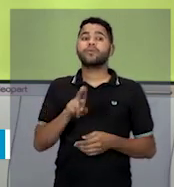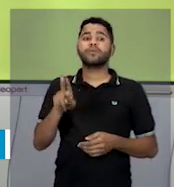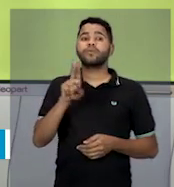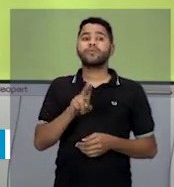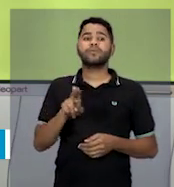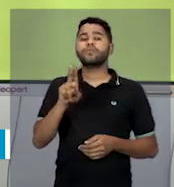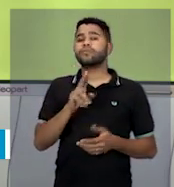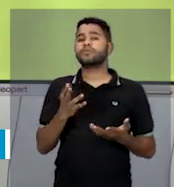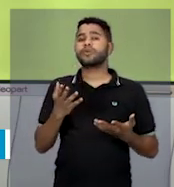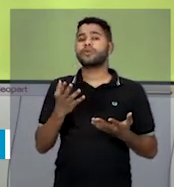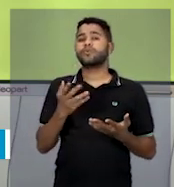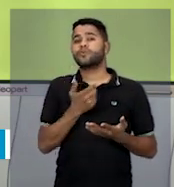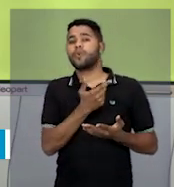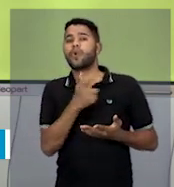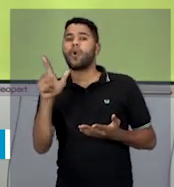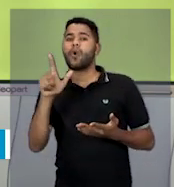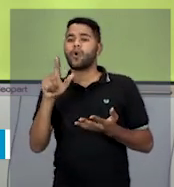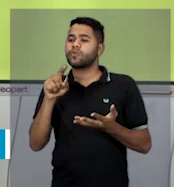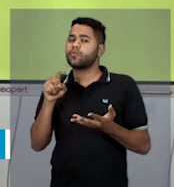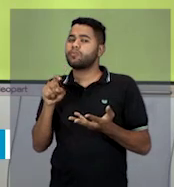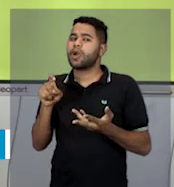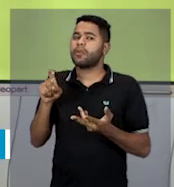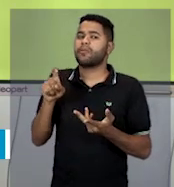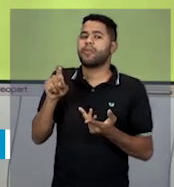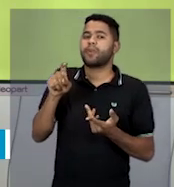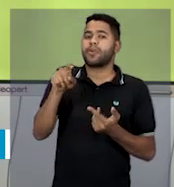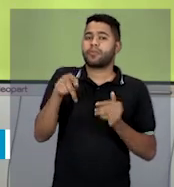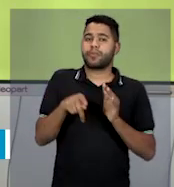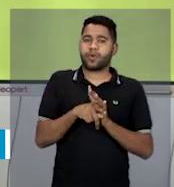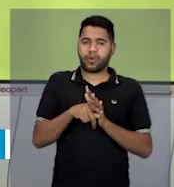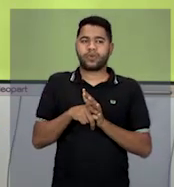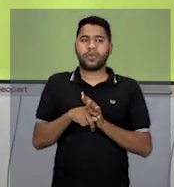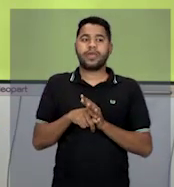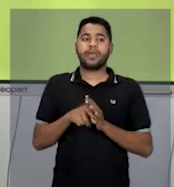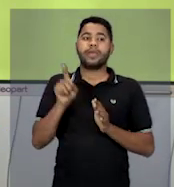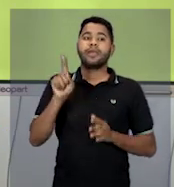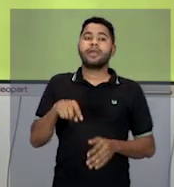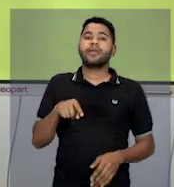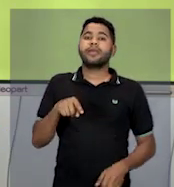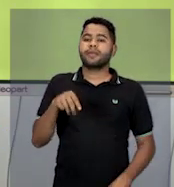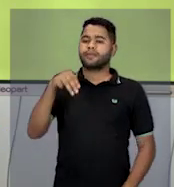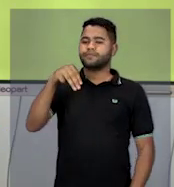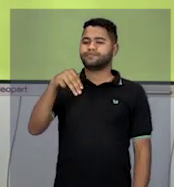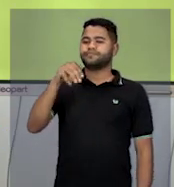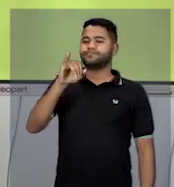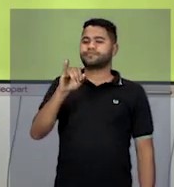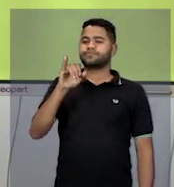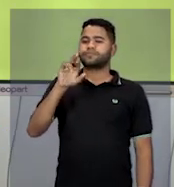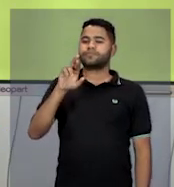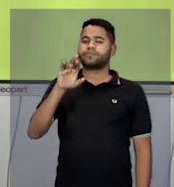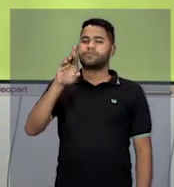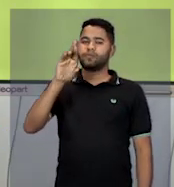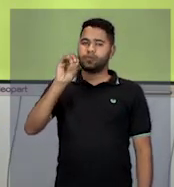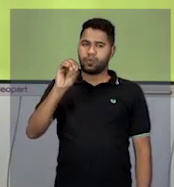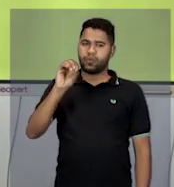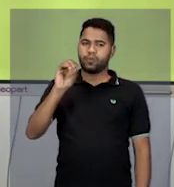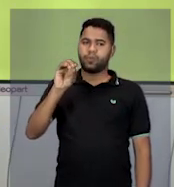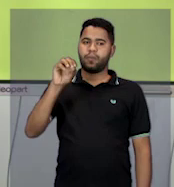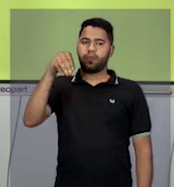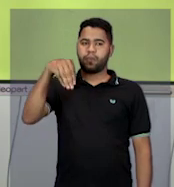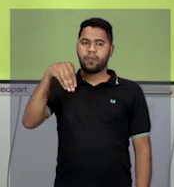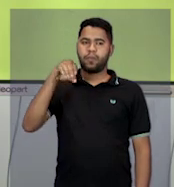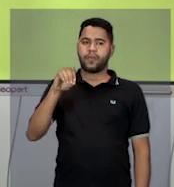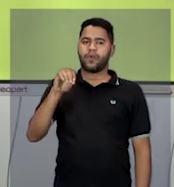usando, né, esses outros veículos, né? É aquilo que a gente chama de micromobilidade, ok? E